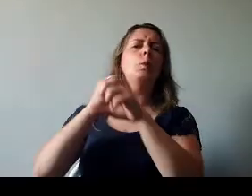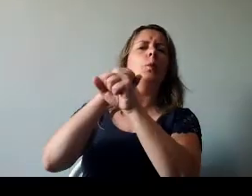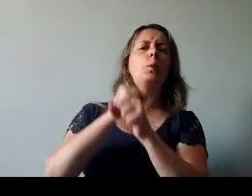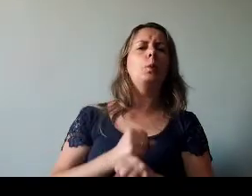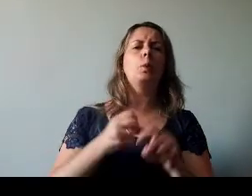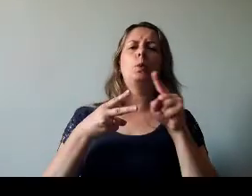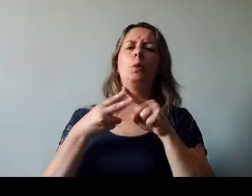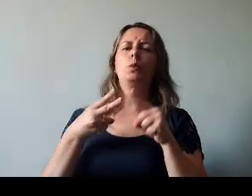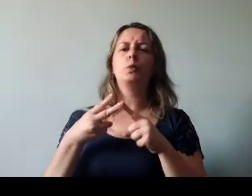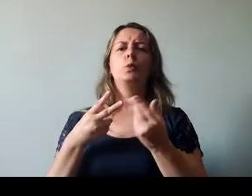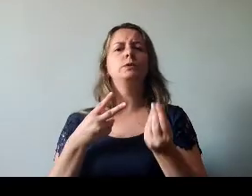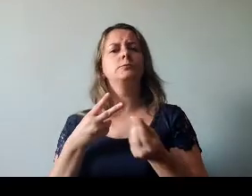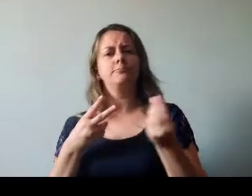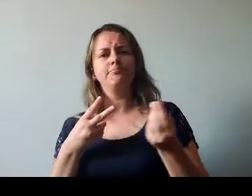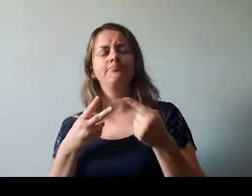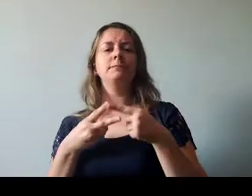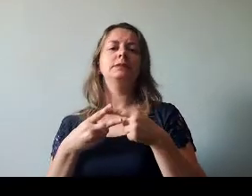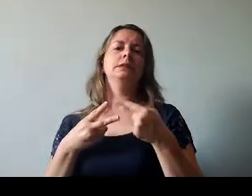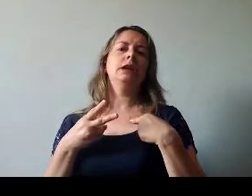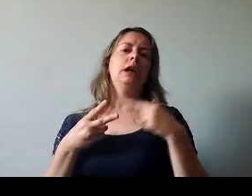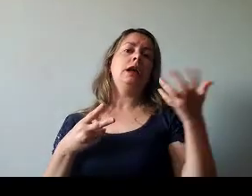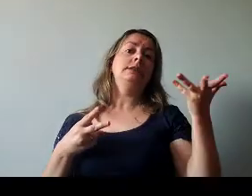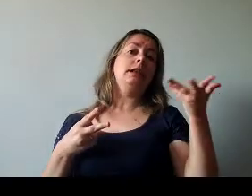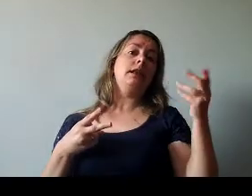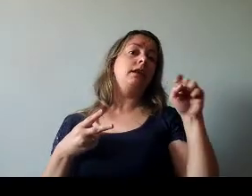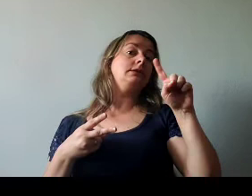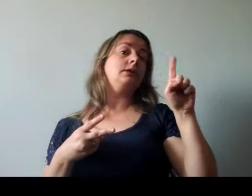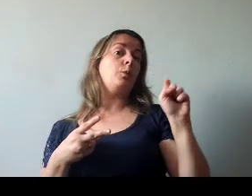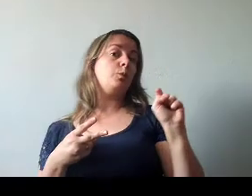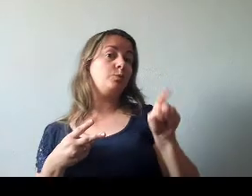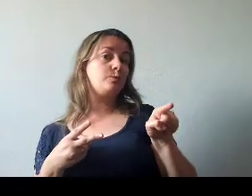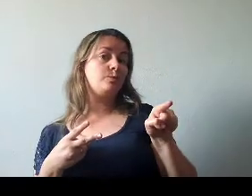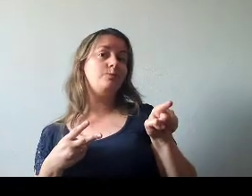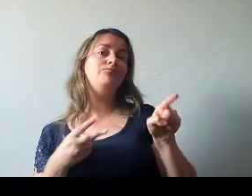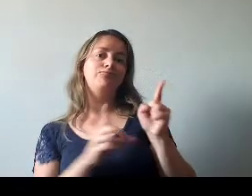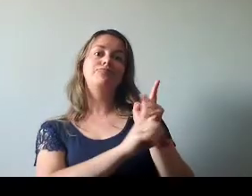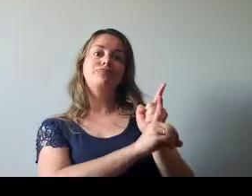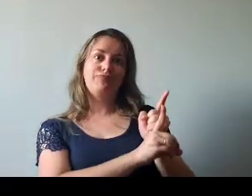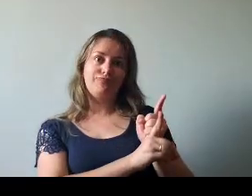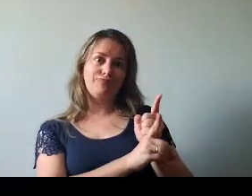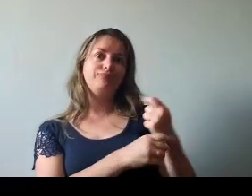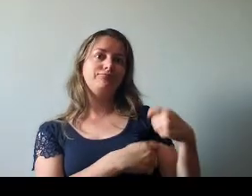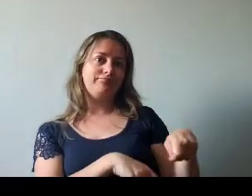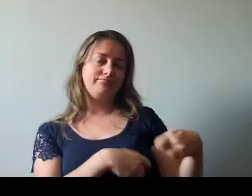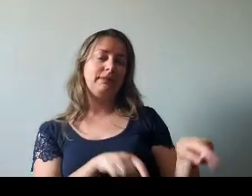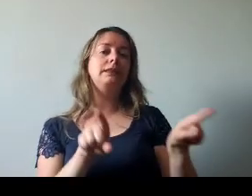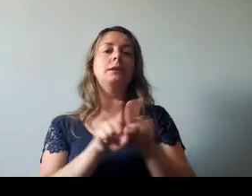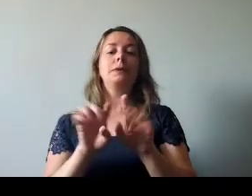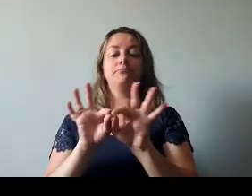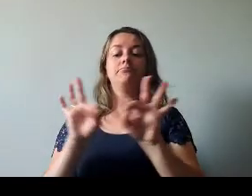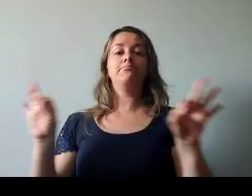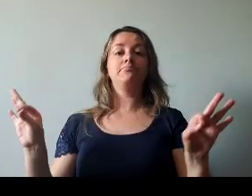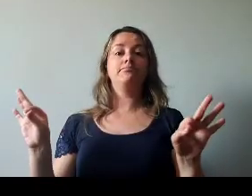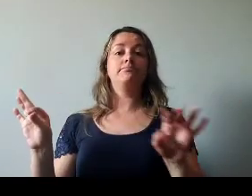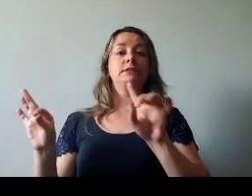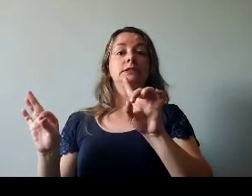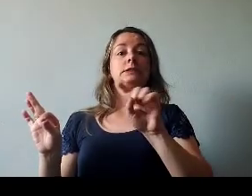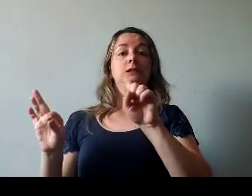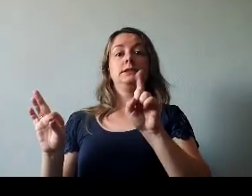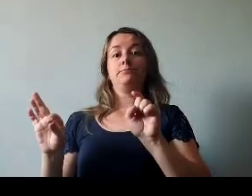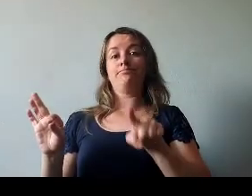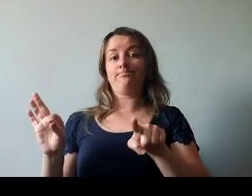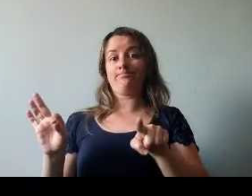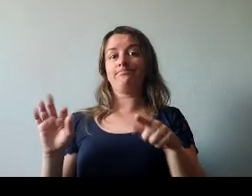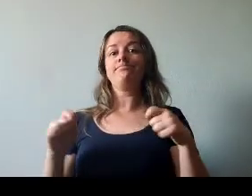duas propriedades. Eu quero achar a aceleração e também quero achar a distância. Ok? Bom, a aceleração a gente calcula